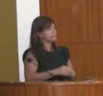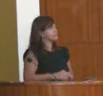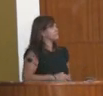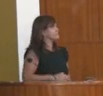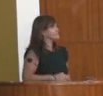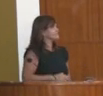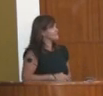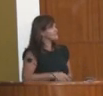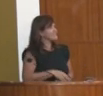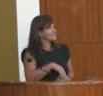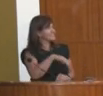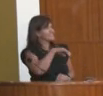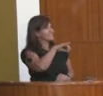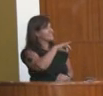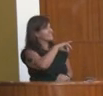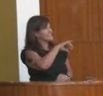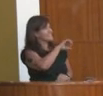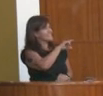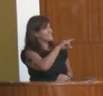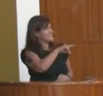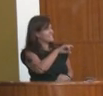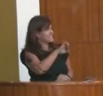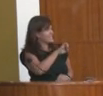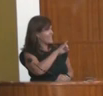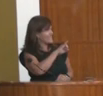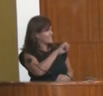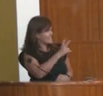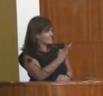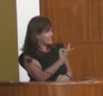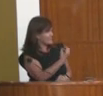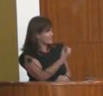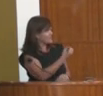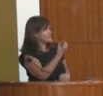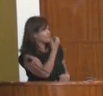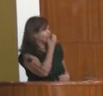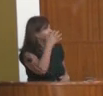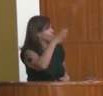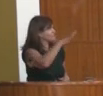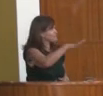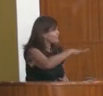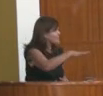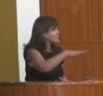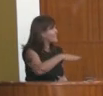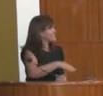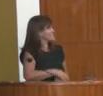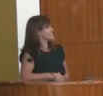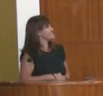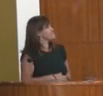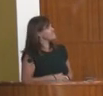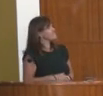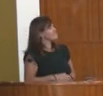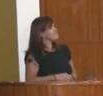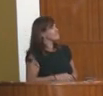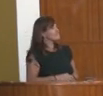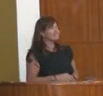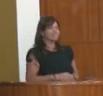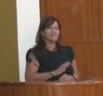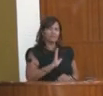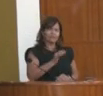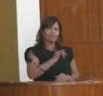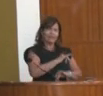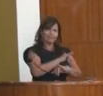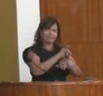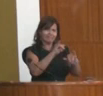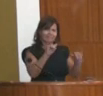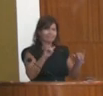Zezinho, meu amigo Zezinho do MEP, boa tarde. Foi o que eu falei, Zezinho, nós temos,